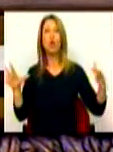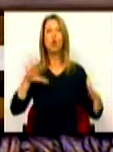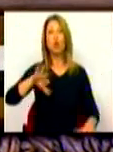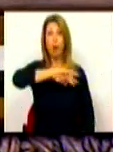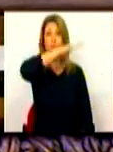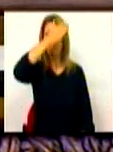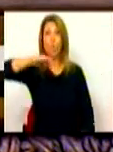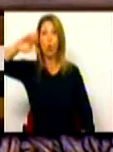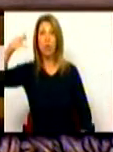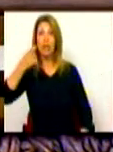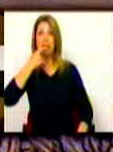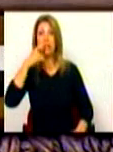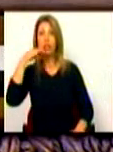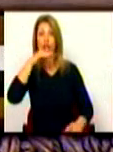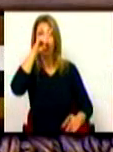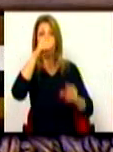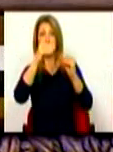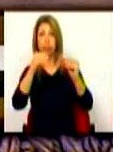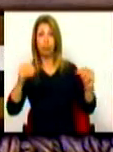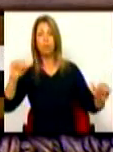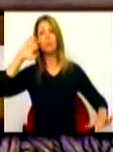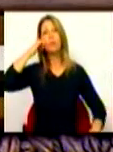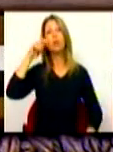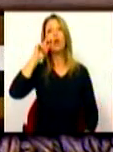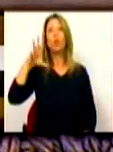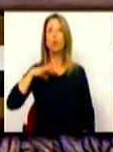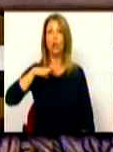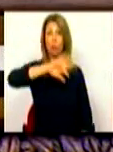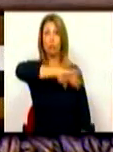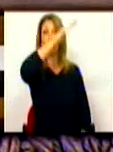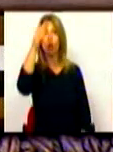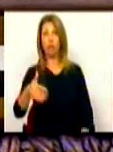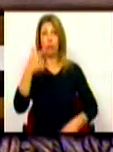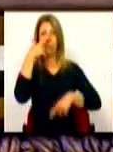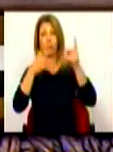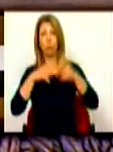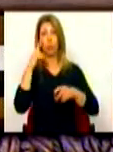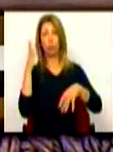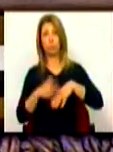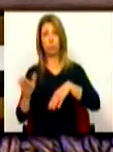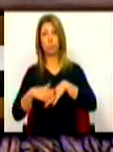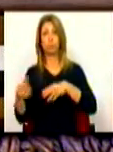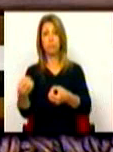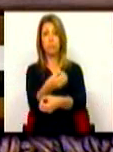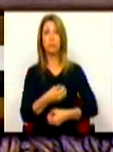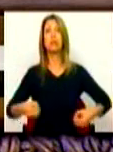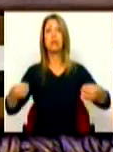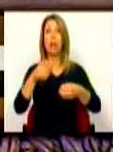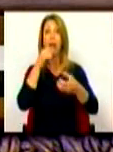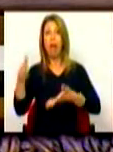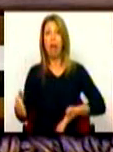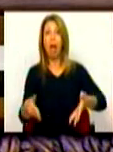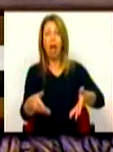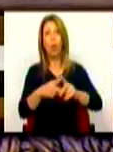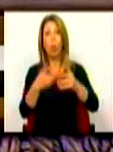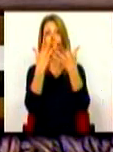gelo, afetando o turismo de montanha, a desertificação será uma realidade, os cursos de água secarão e o